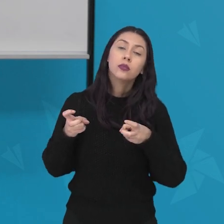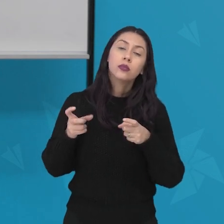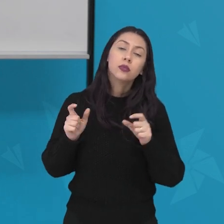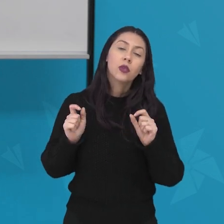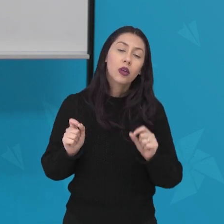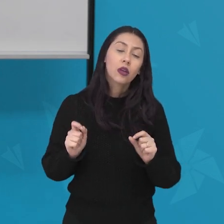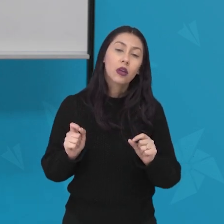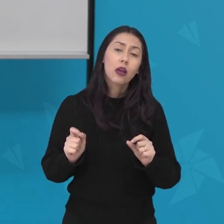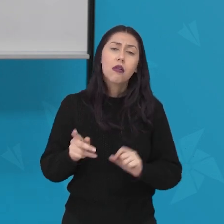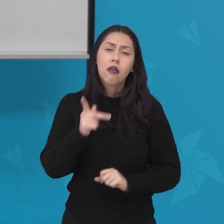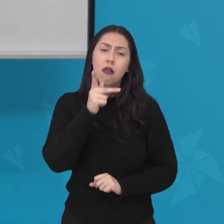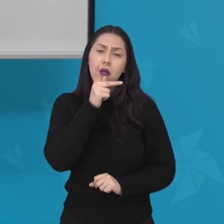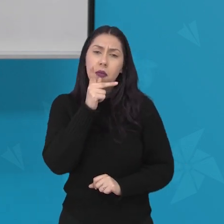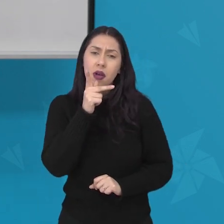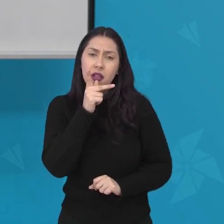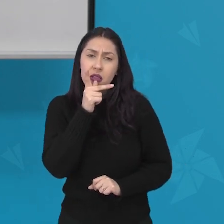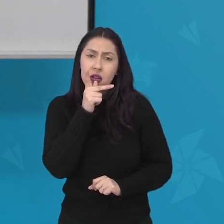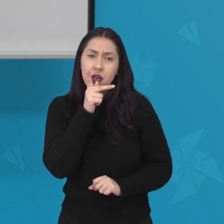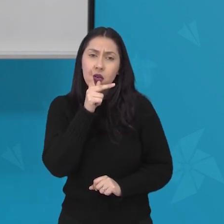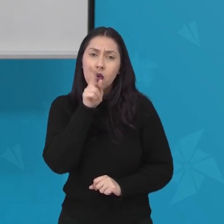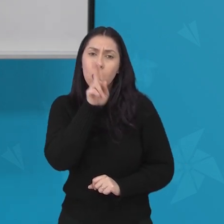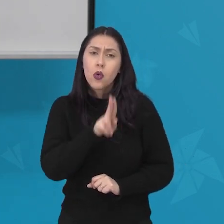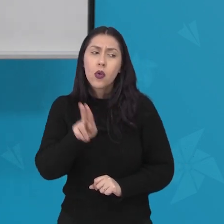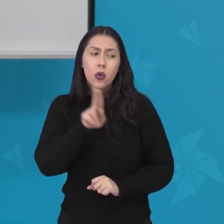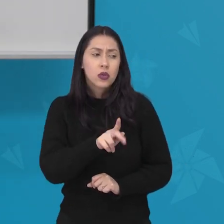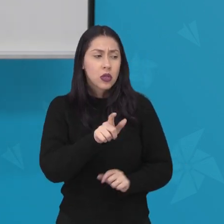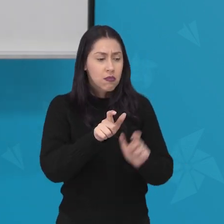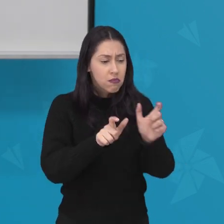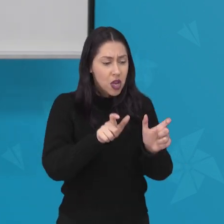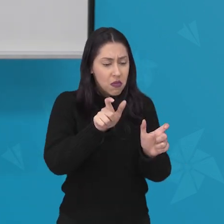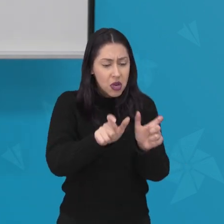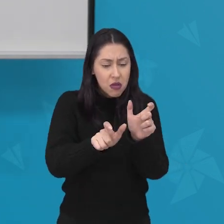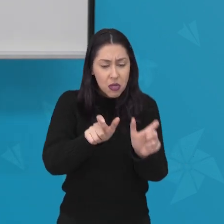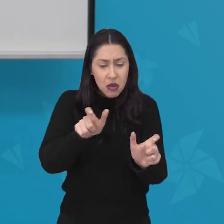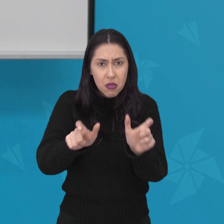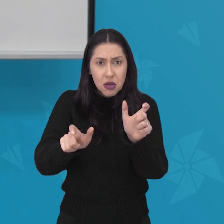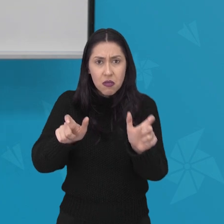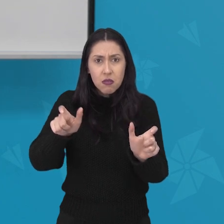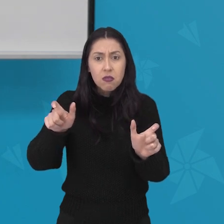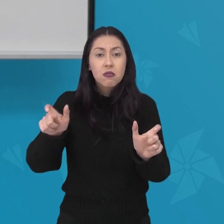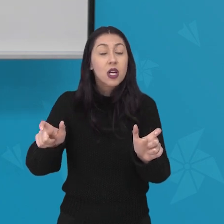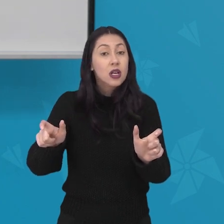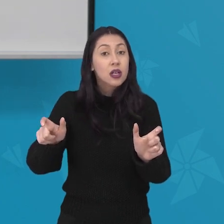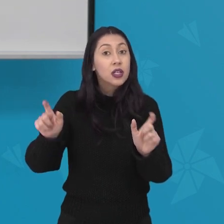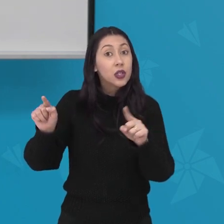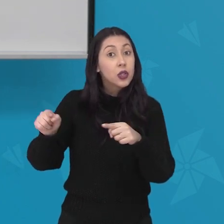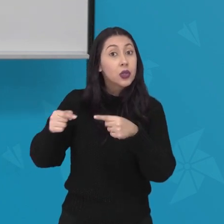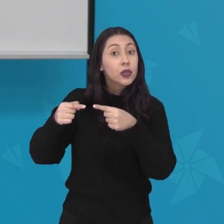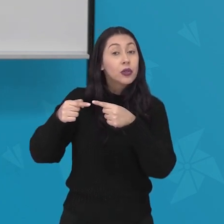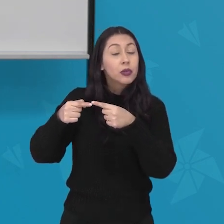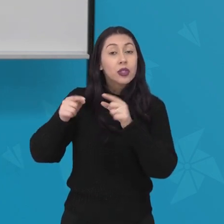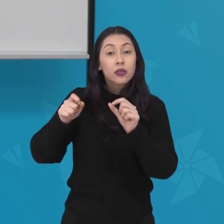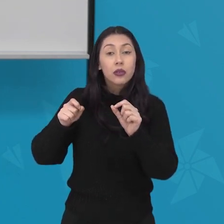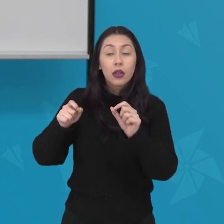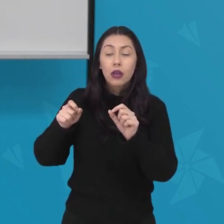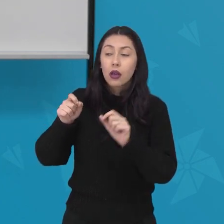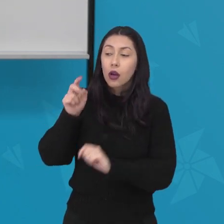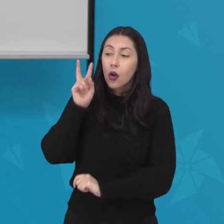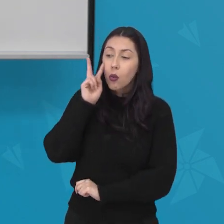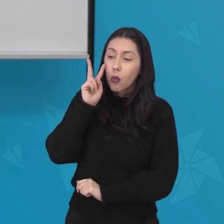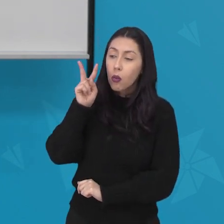que ele usa uma série de palavras que tem muito a ver com o olhar.